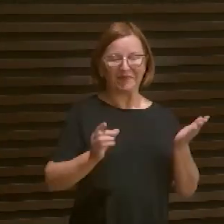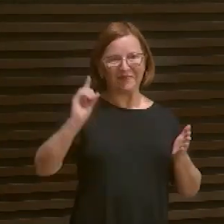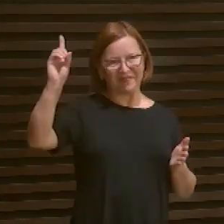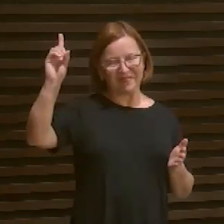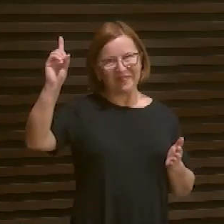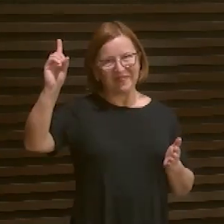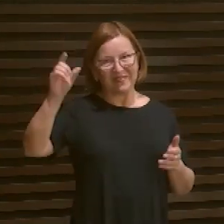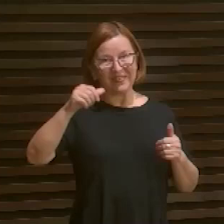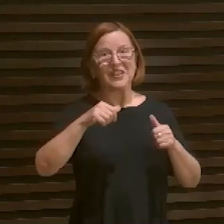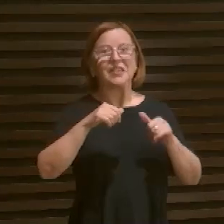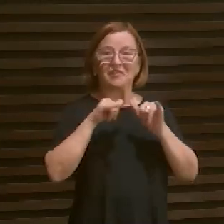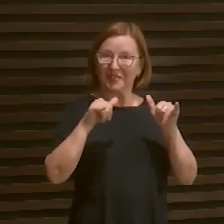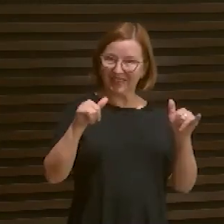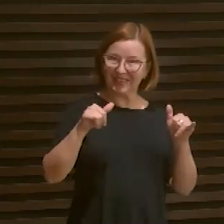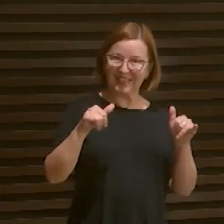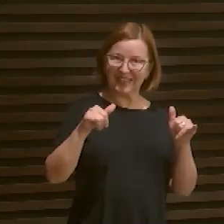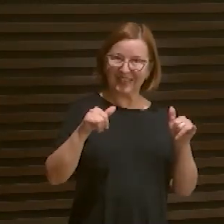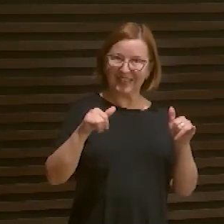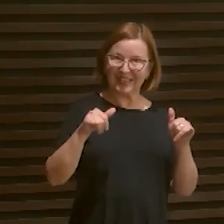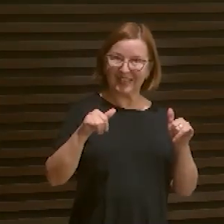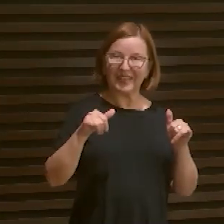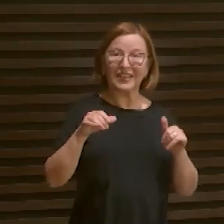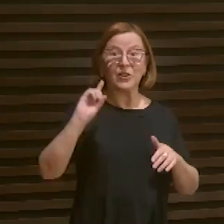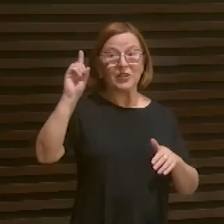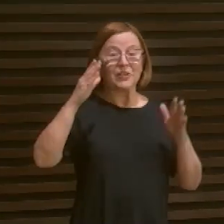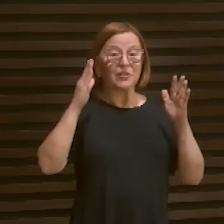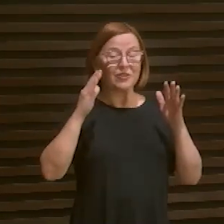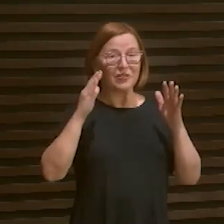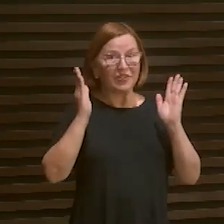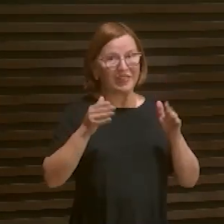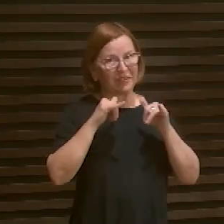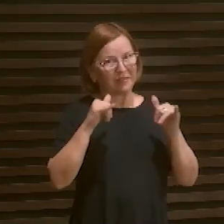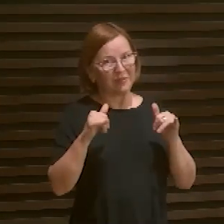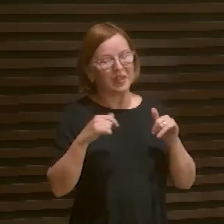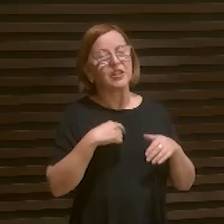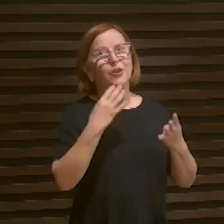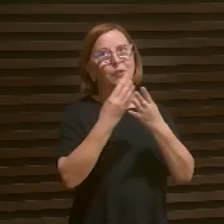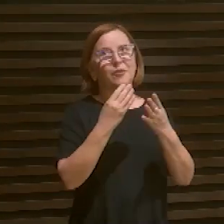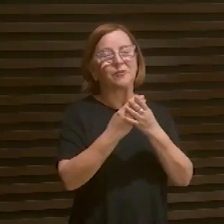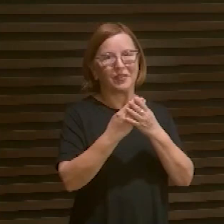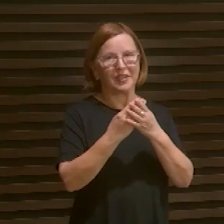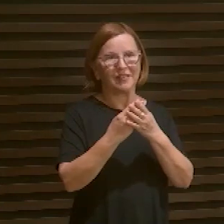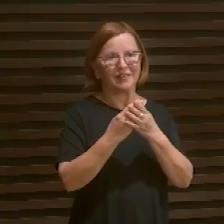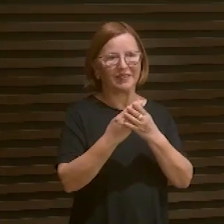elas estão dizendo o que Deus disse. E eu confesso o que Deus disse.